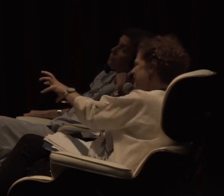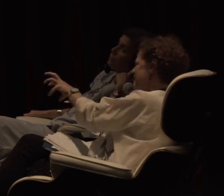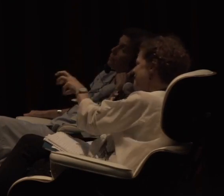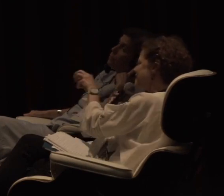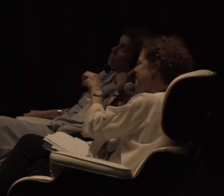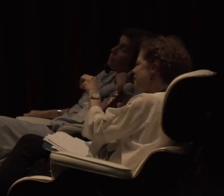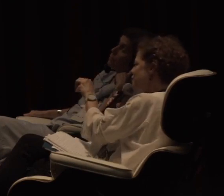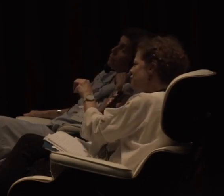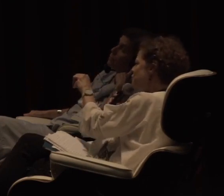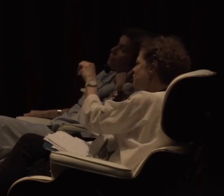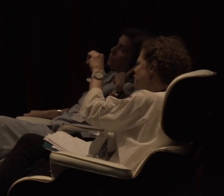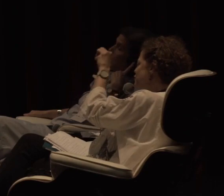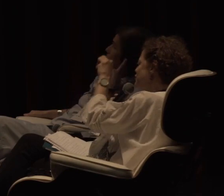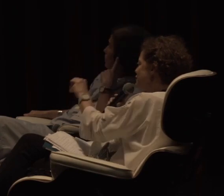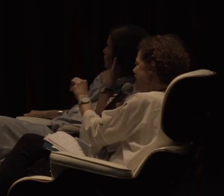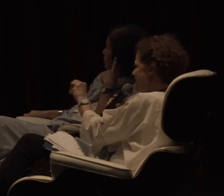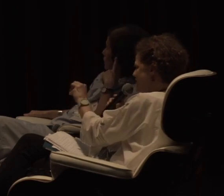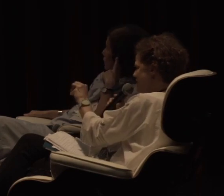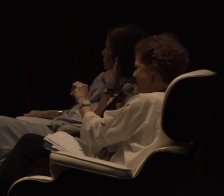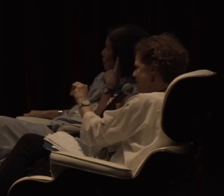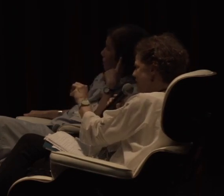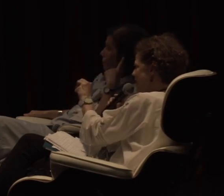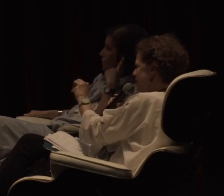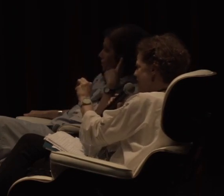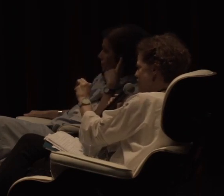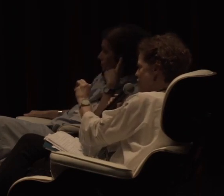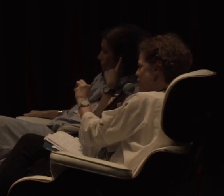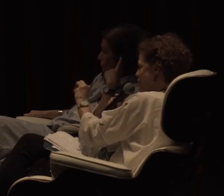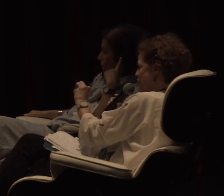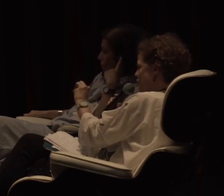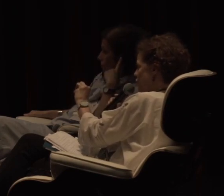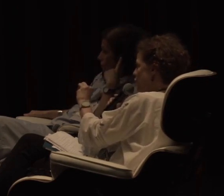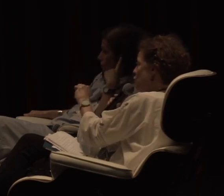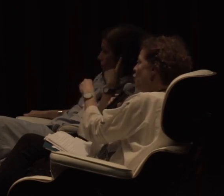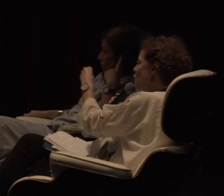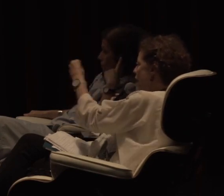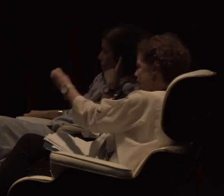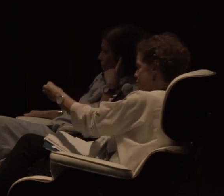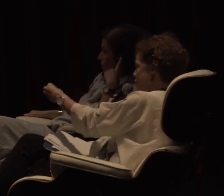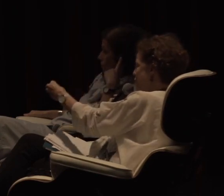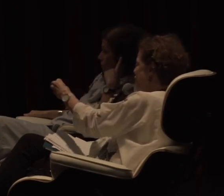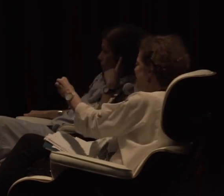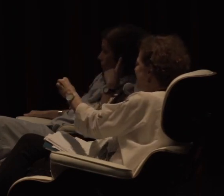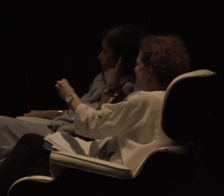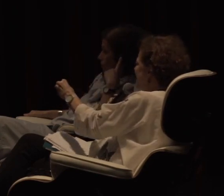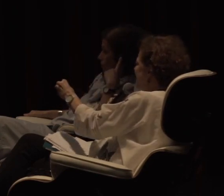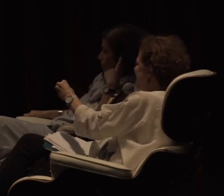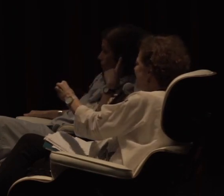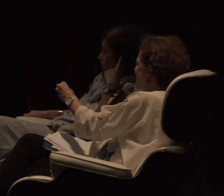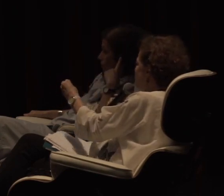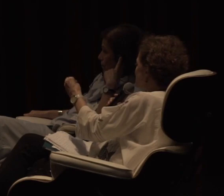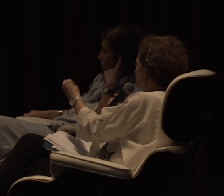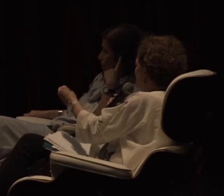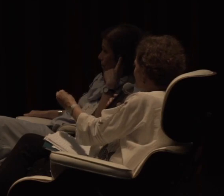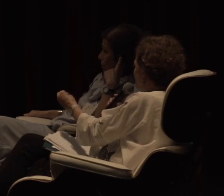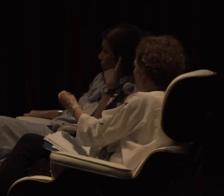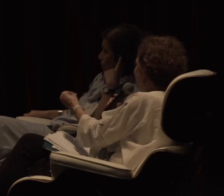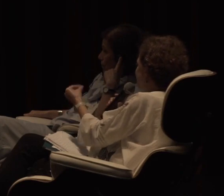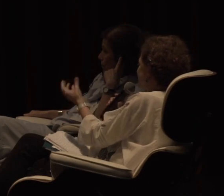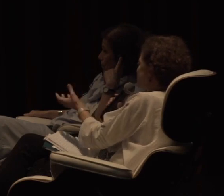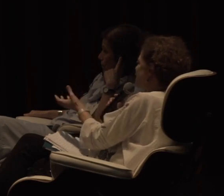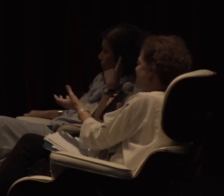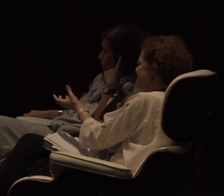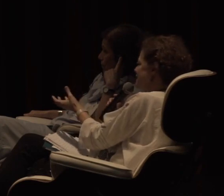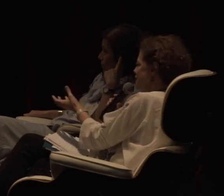festa, coloca esse trio como uma base fundamental na relação com o humano. De algum modo,